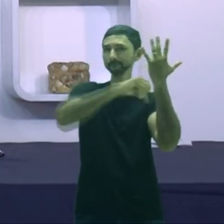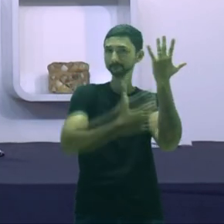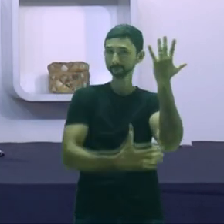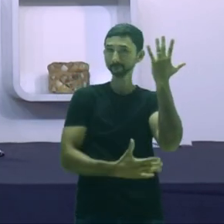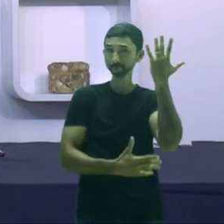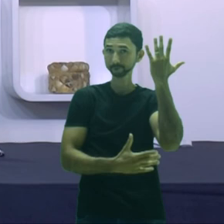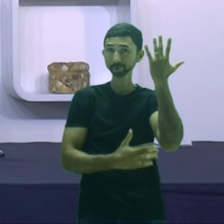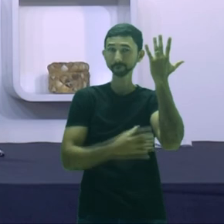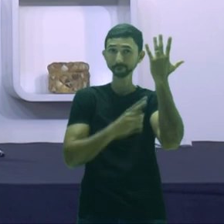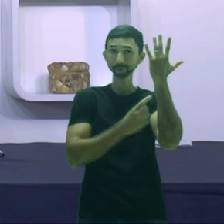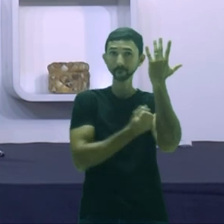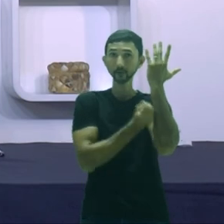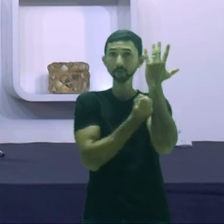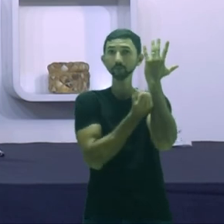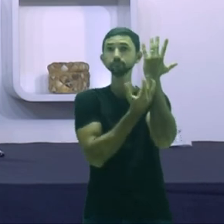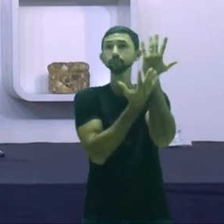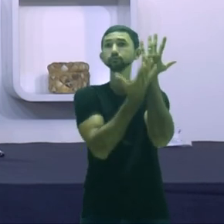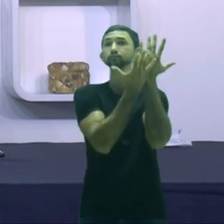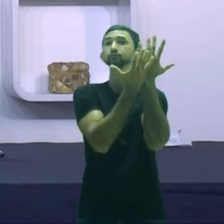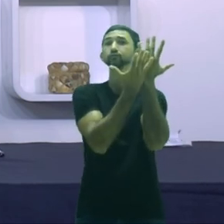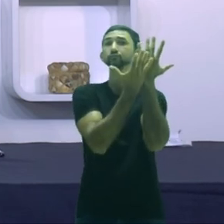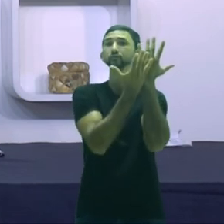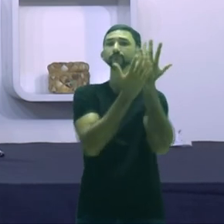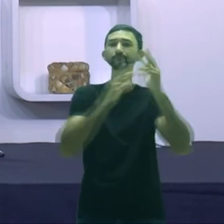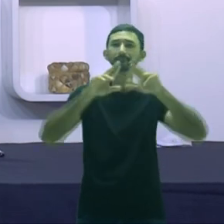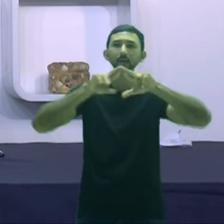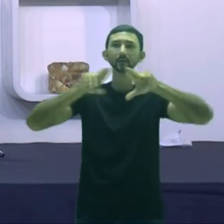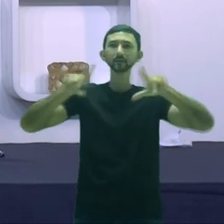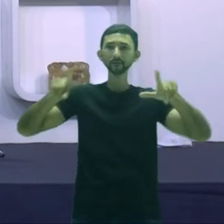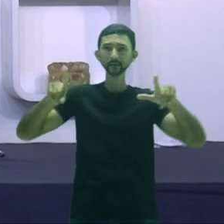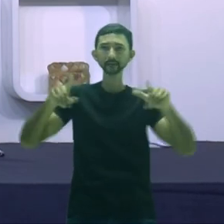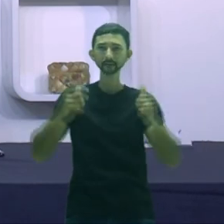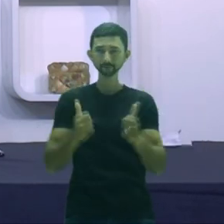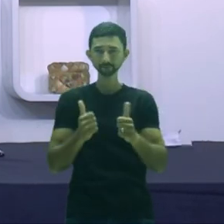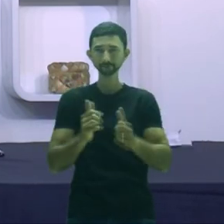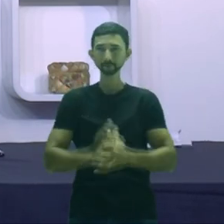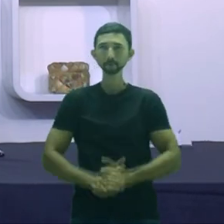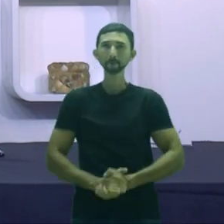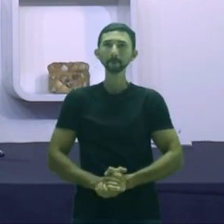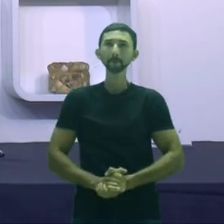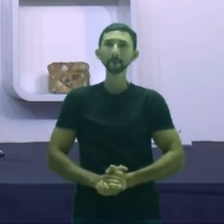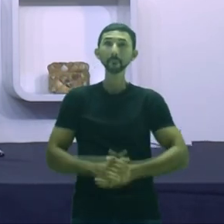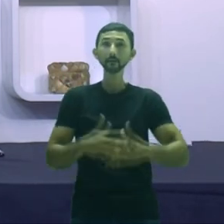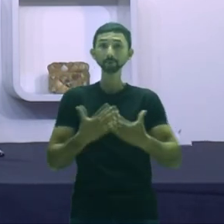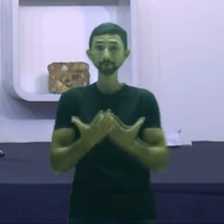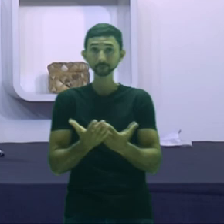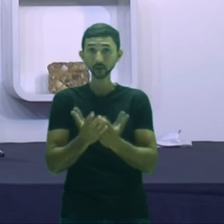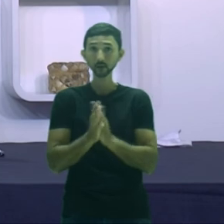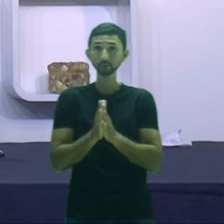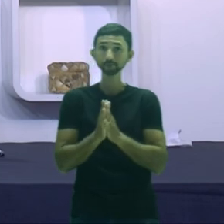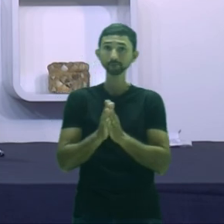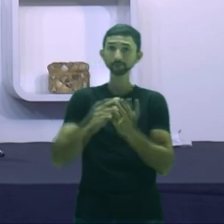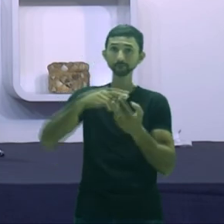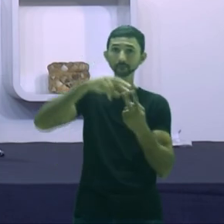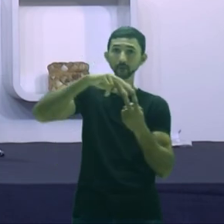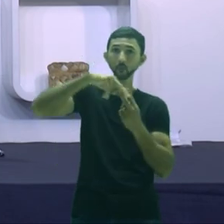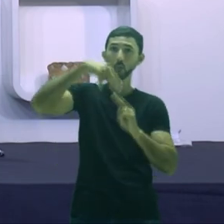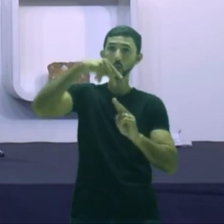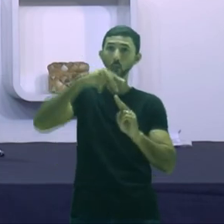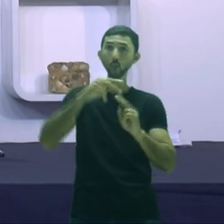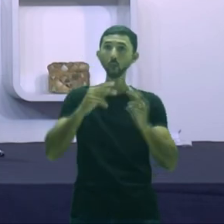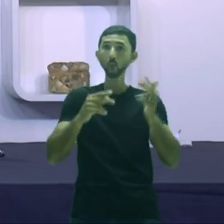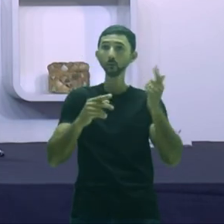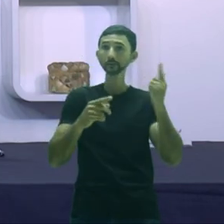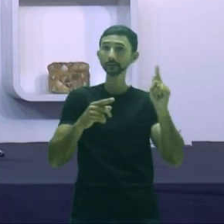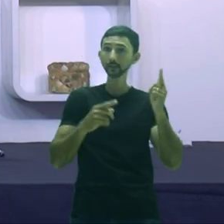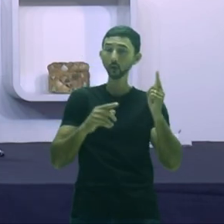de genes também, o quê? De forma distinta. Tranquilos? Essa questão de genótipo e fenótipo, ela pode